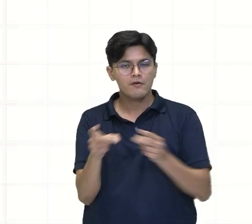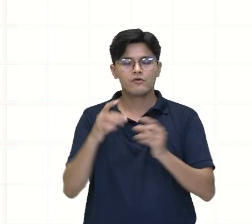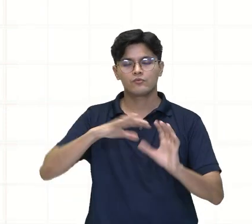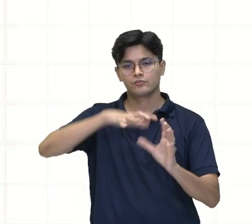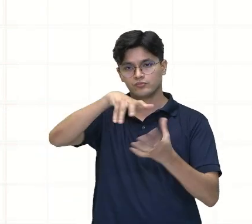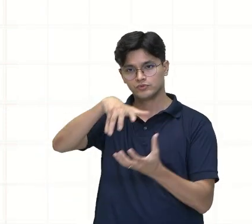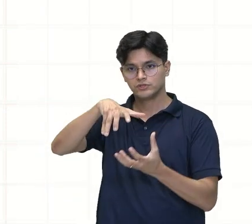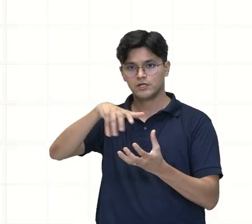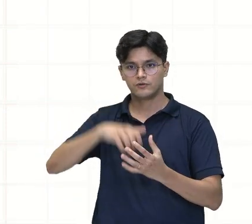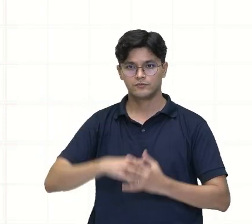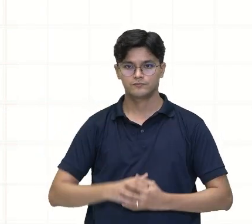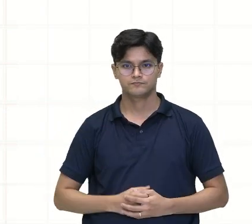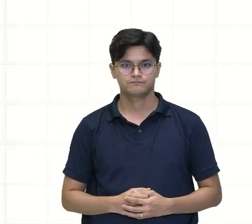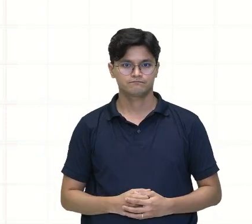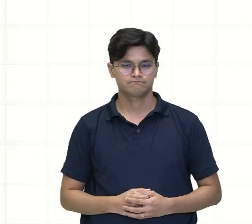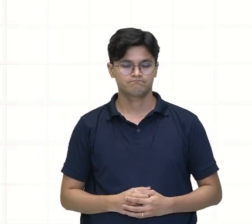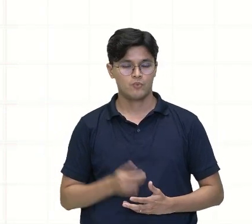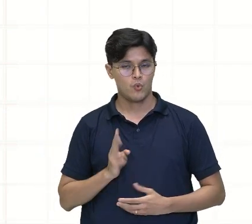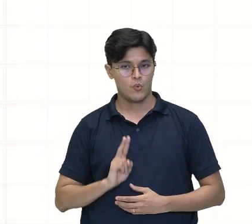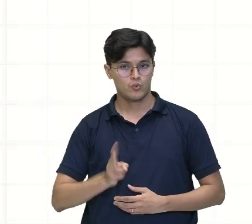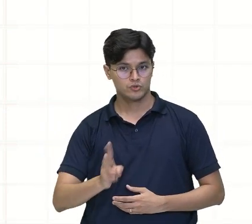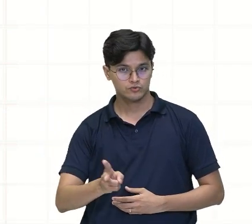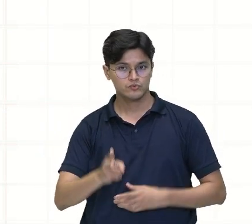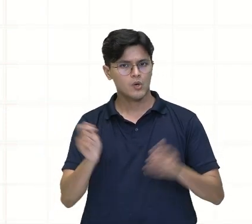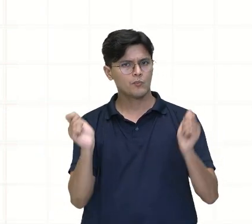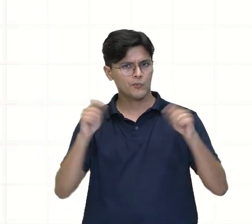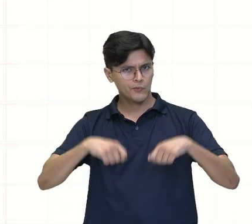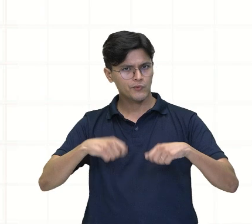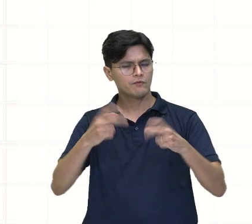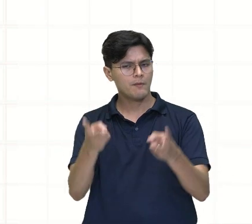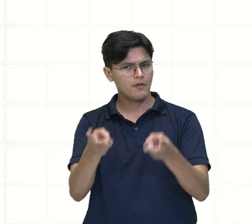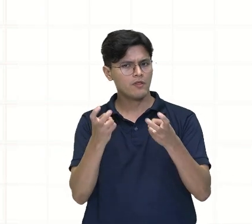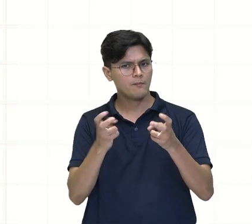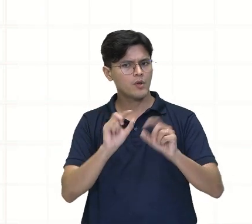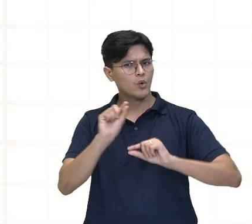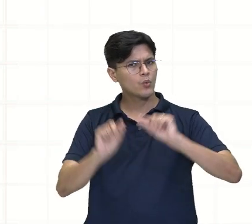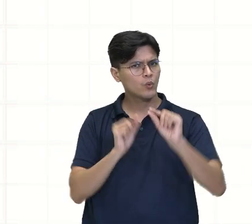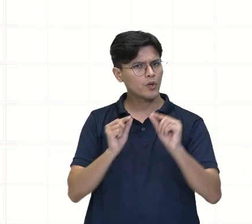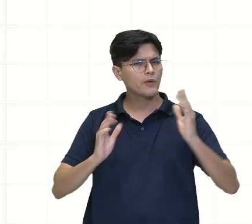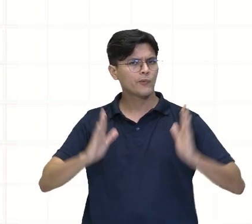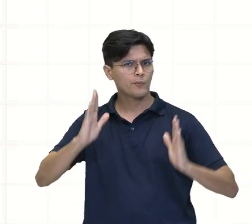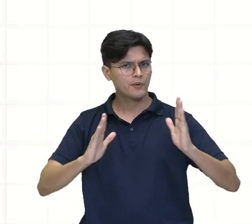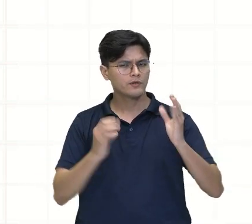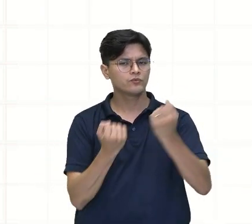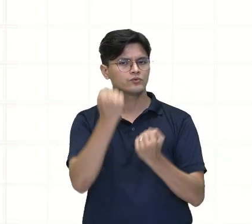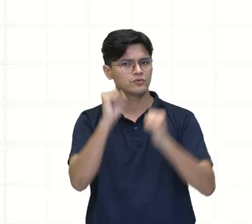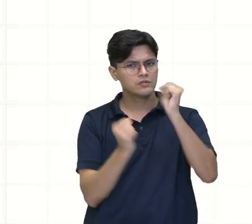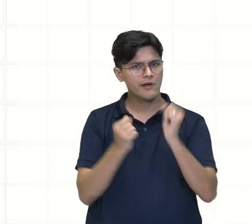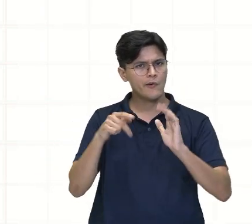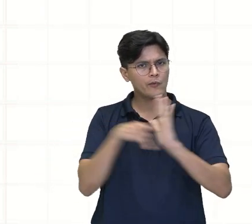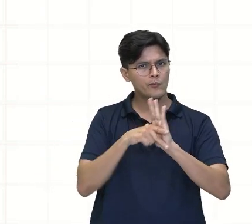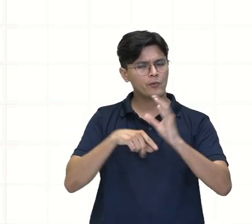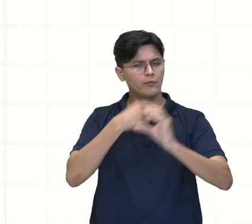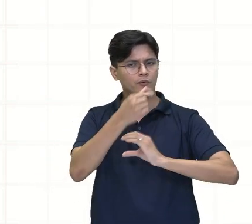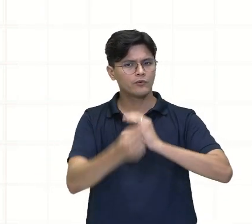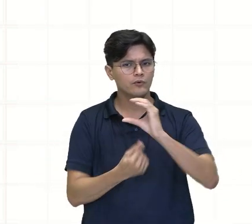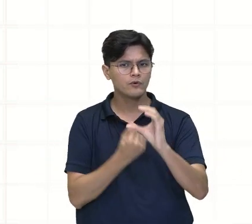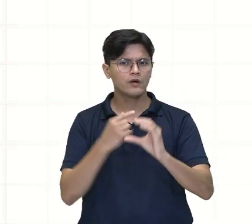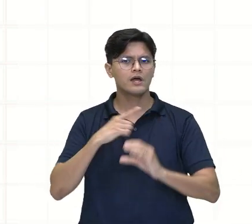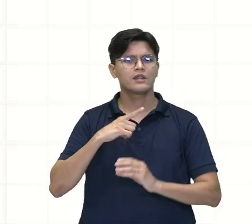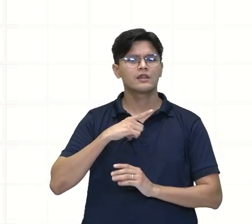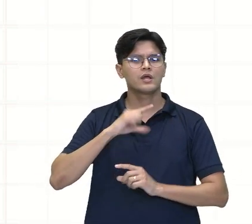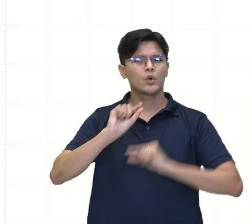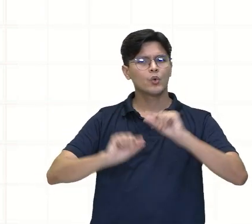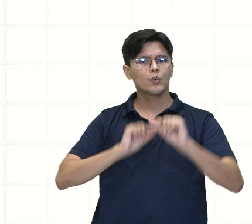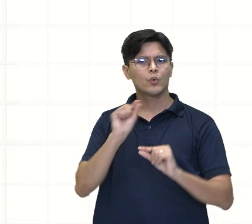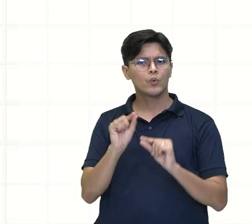gente observa que nós temos, durante essa fase industrial do modo de produção capitalista, a